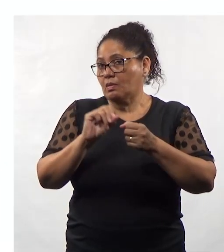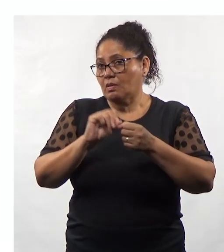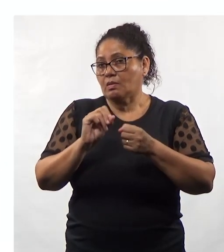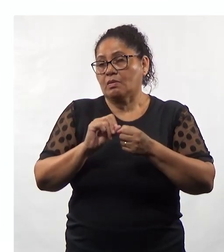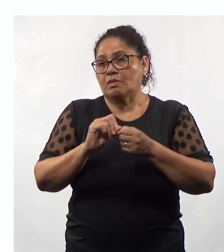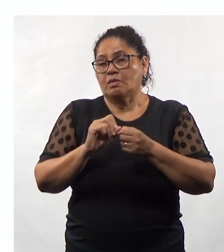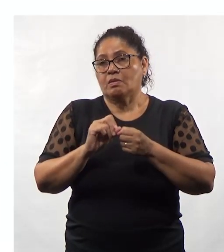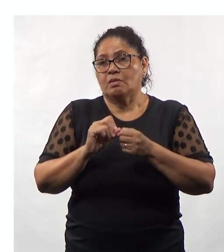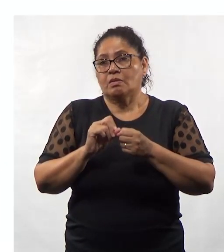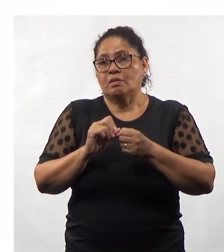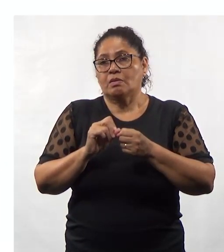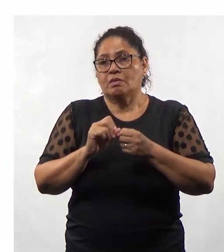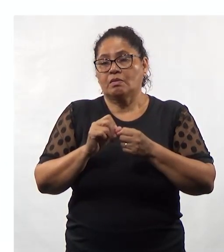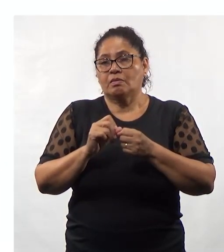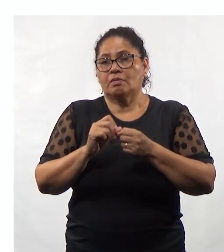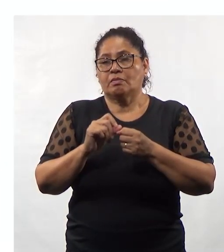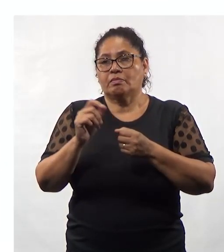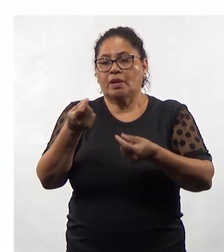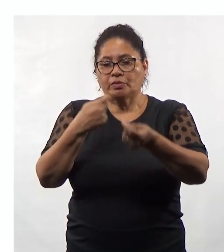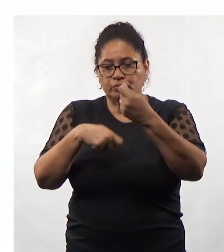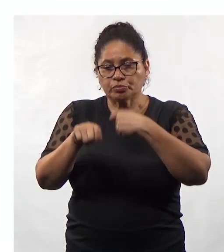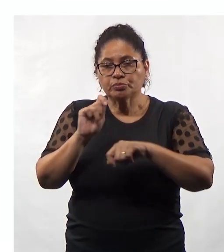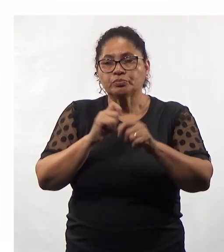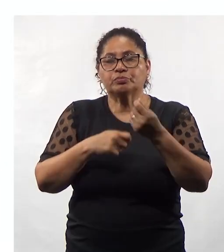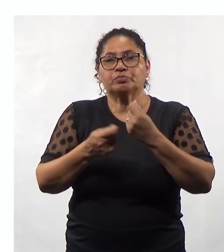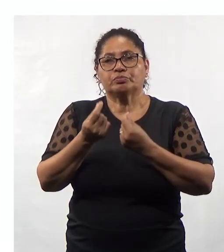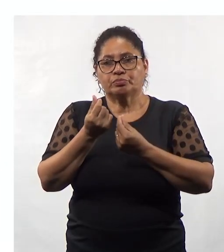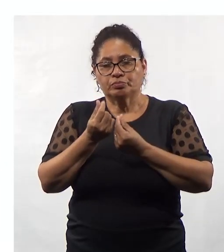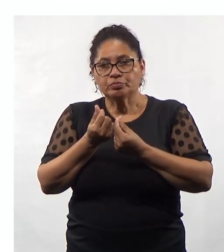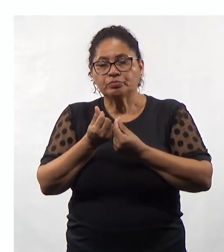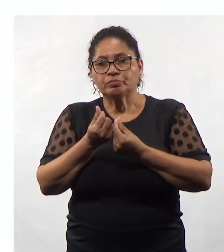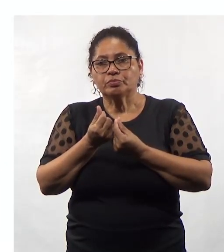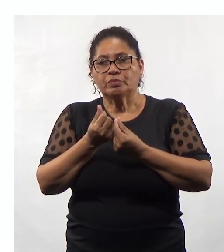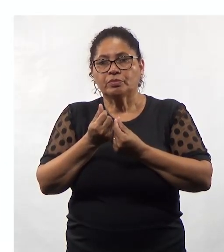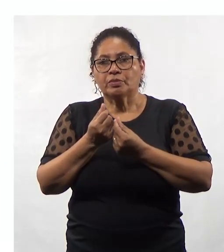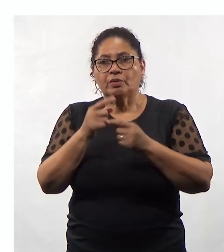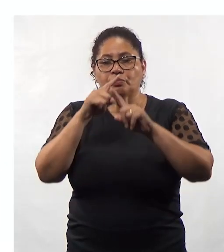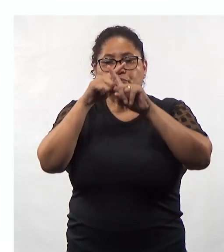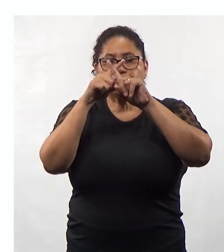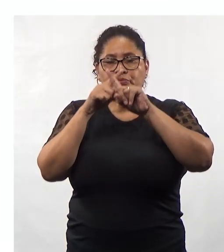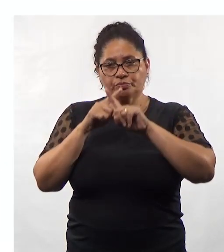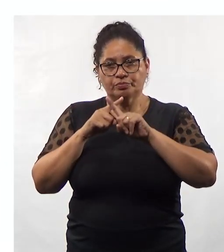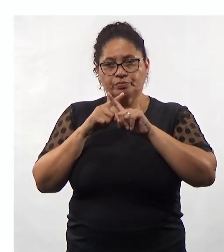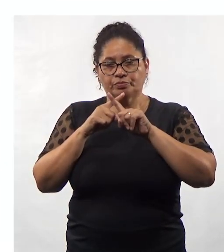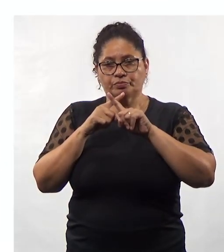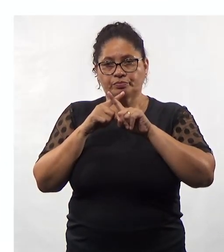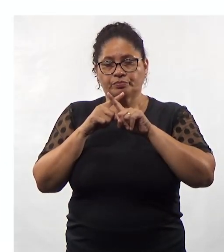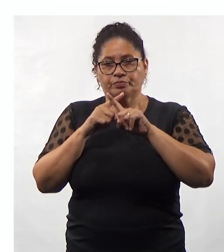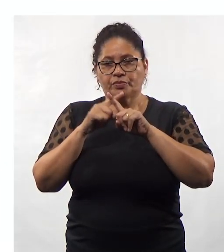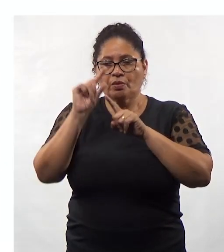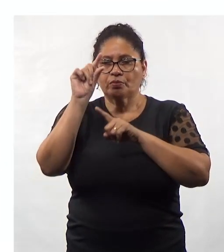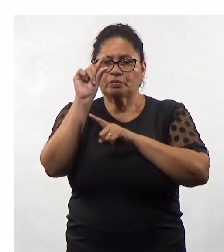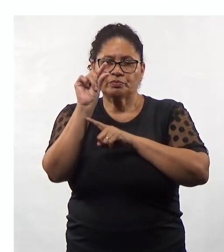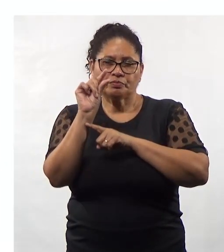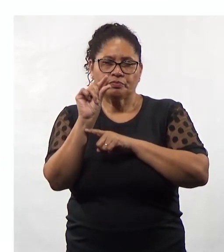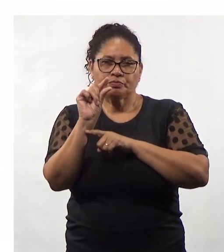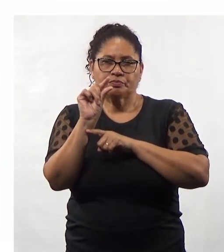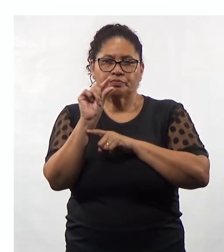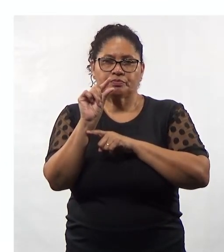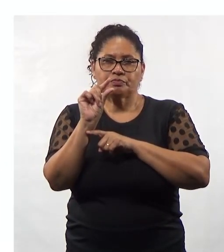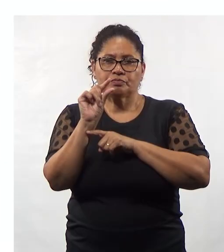demandado pela alta administração, né, eu vou aqui multiplicar esse